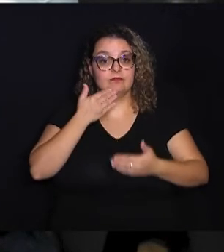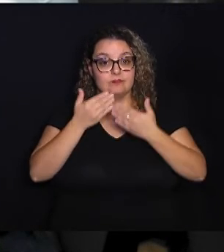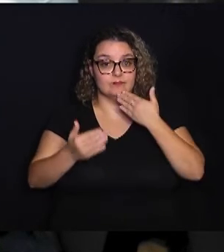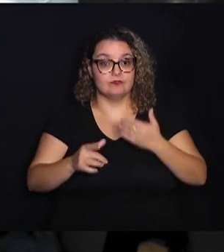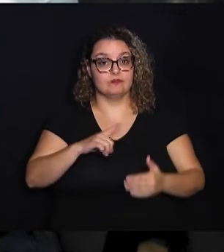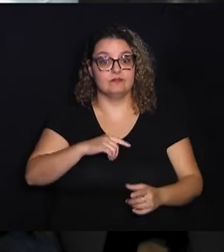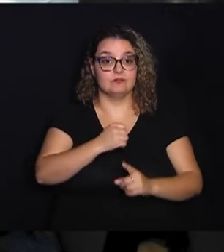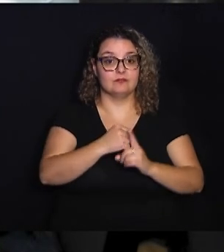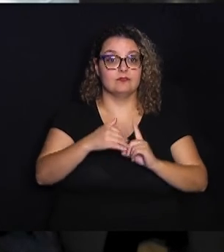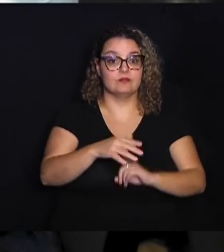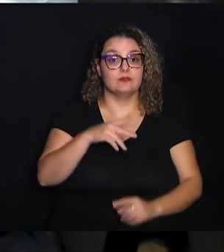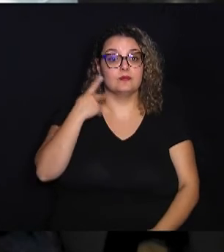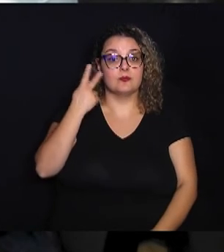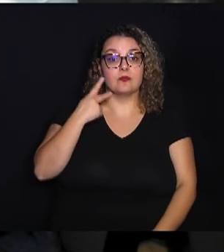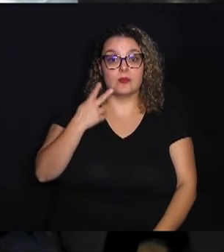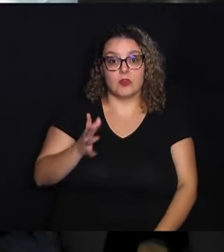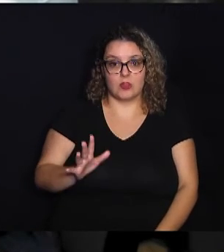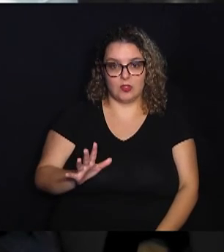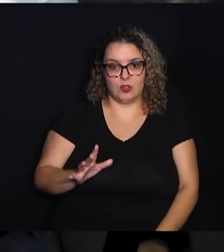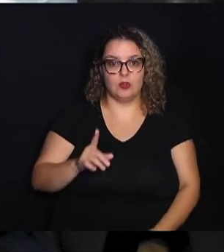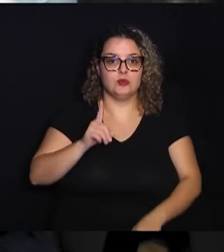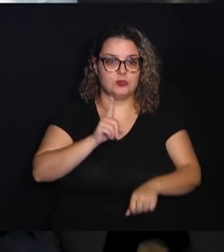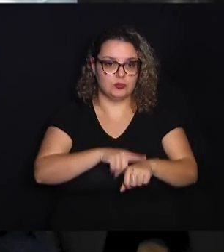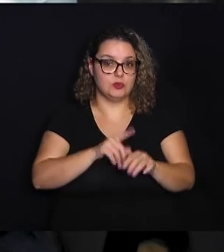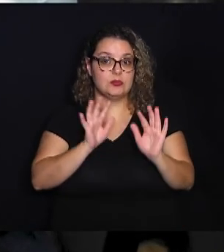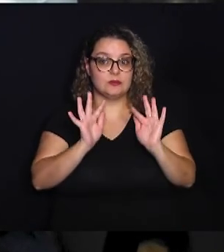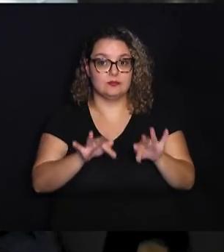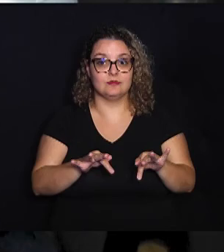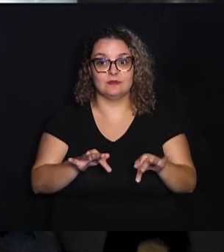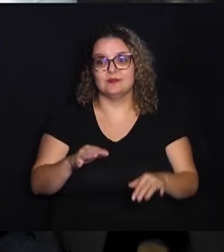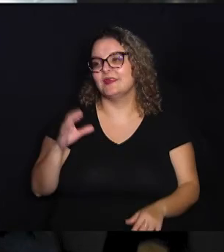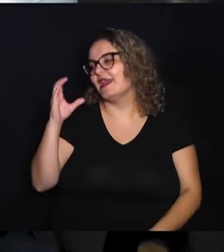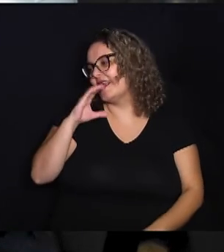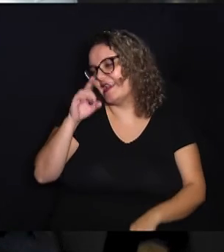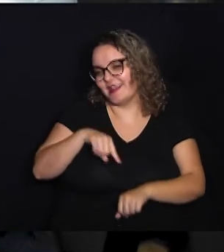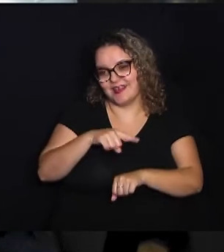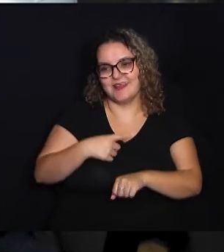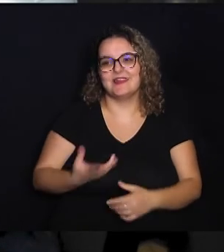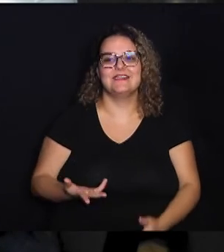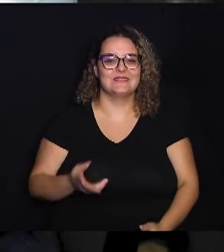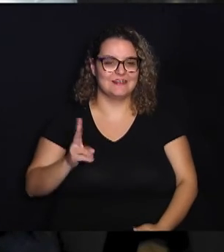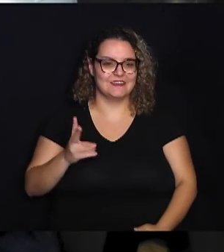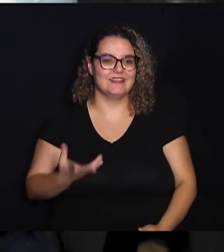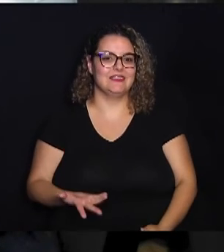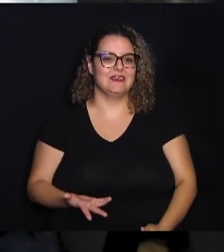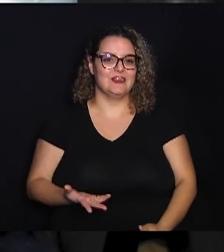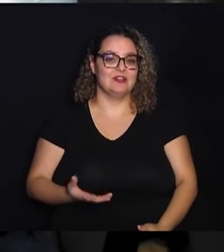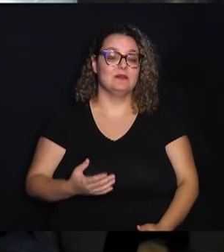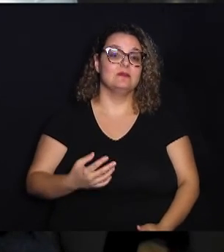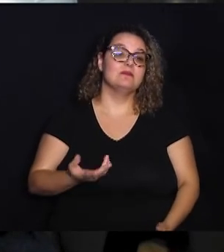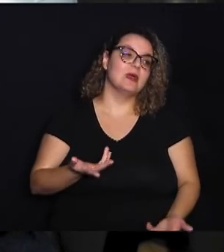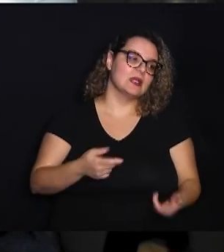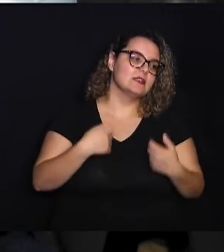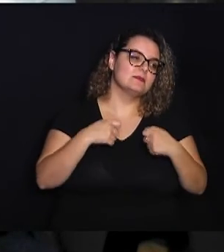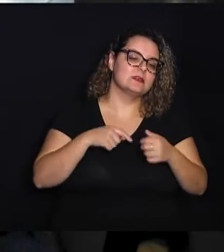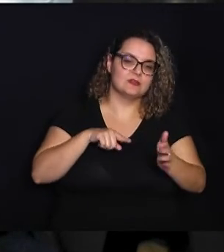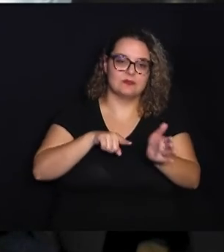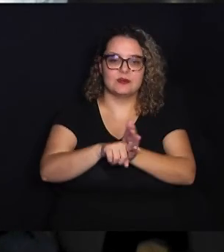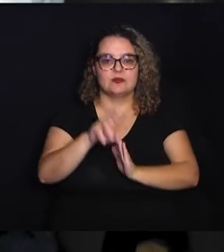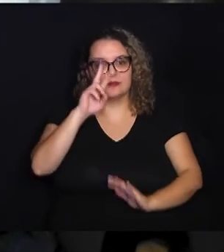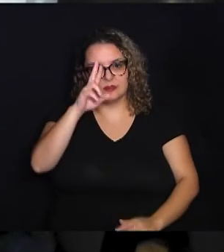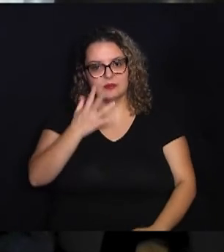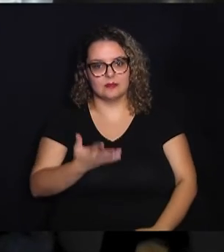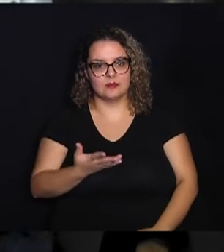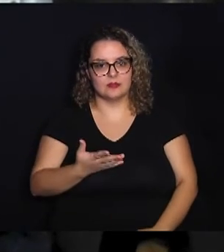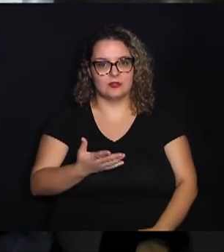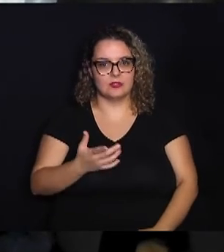da sociedade. Vereador, o nosso tempo está acabando. Passou rápido, Passou como rápido sempre. demais, mas eu não posso terminar sem perguntar para o senhor.